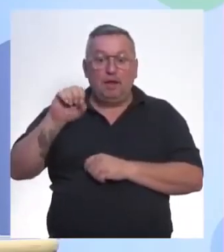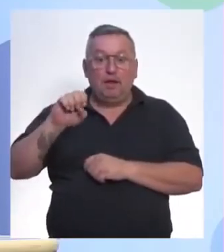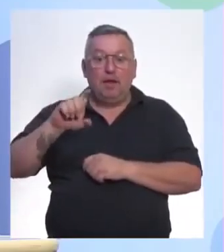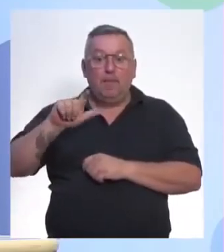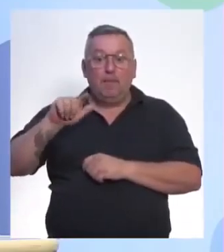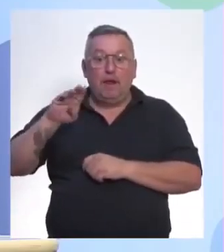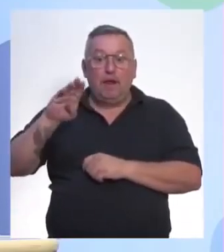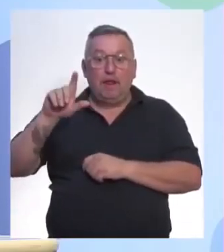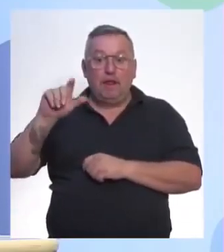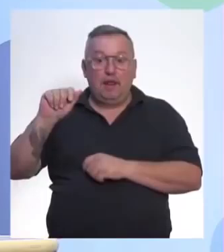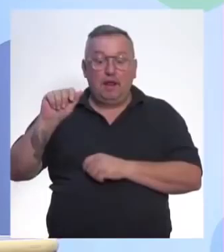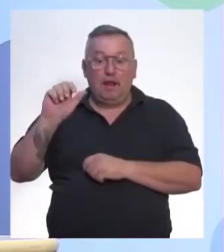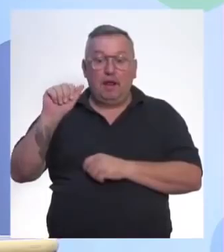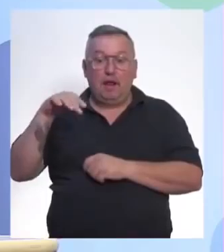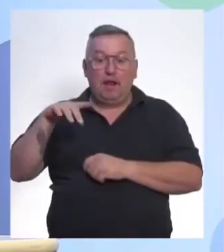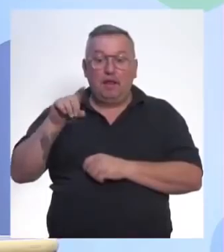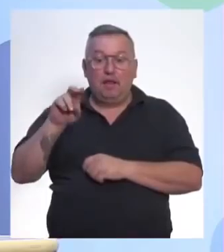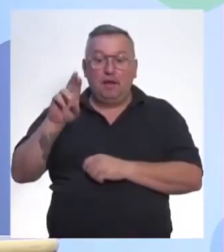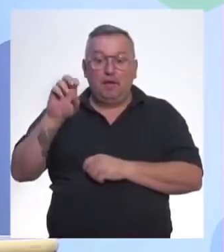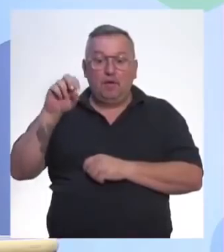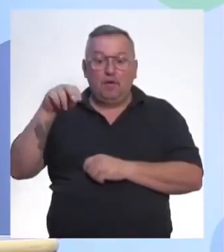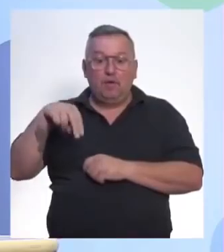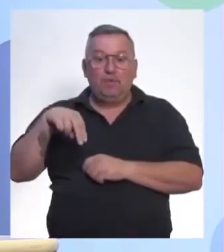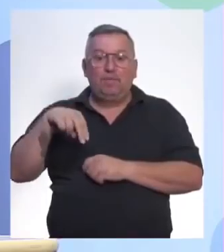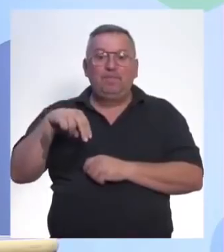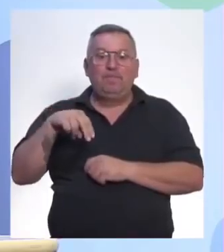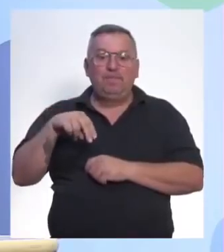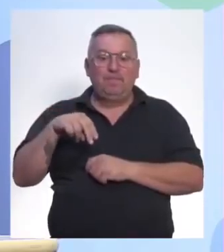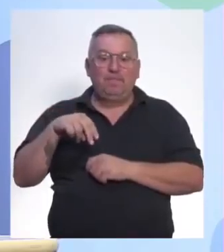Isabela, Anderson,